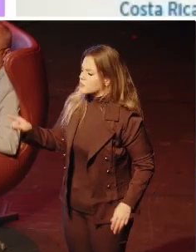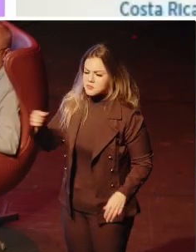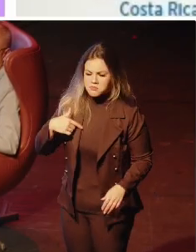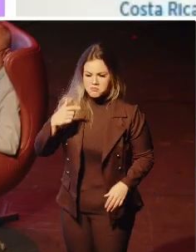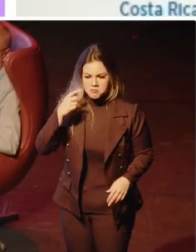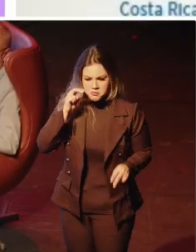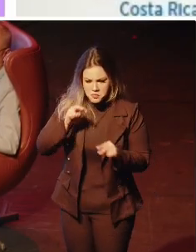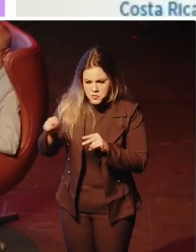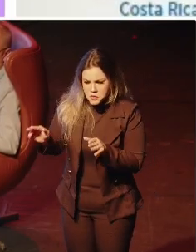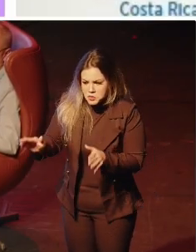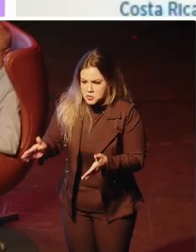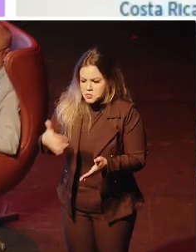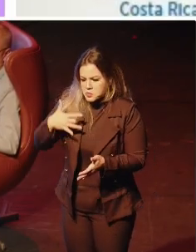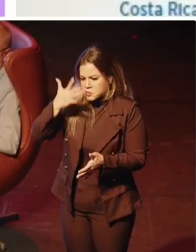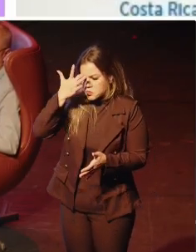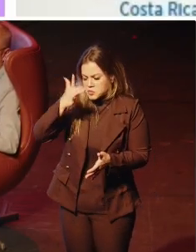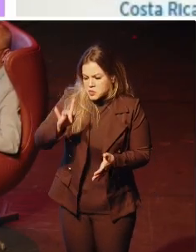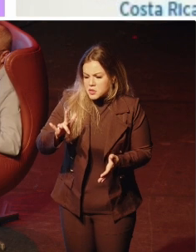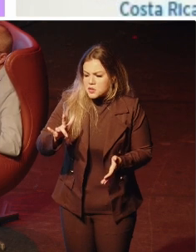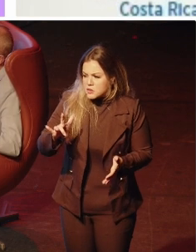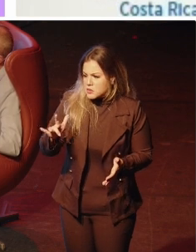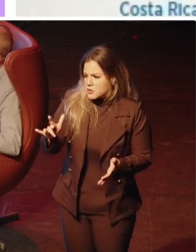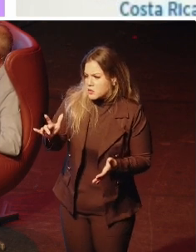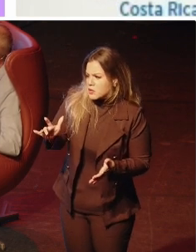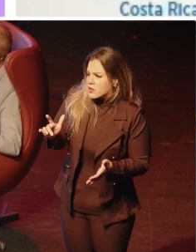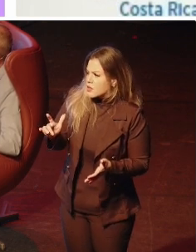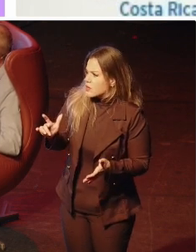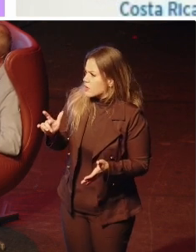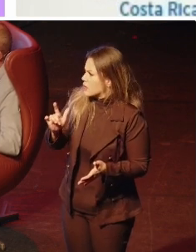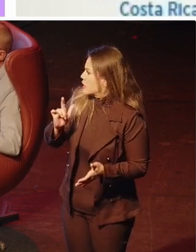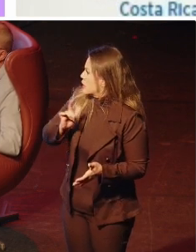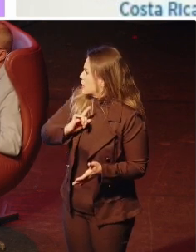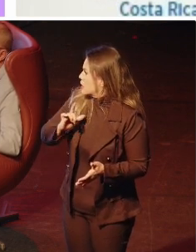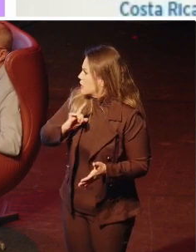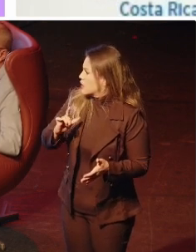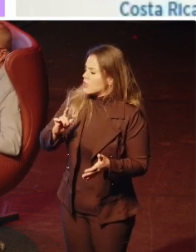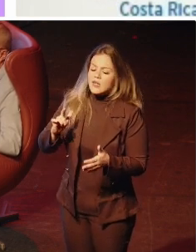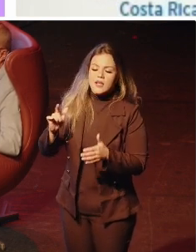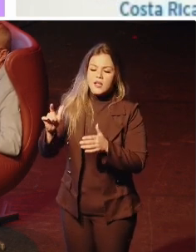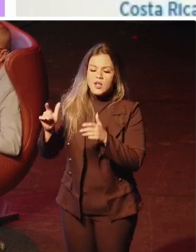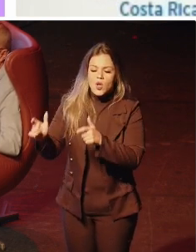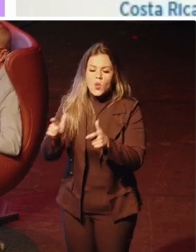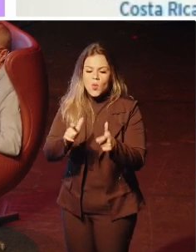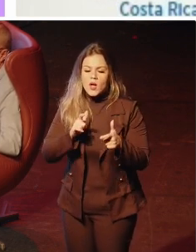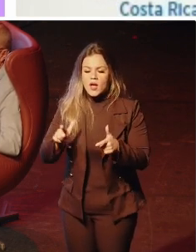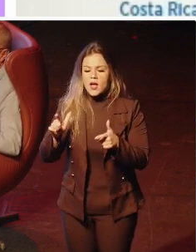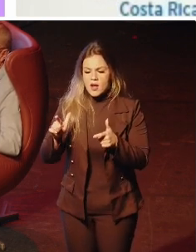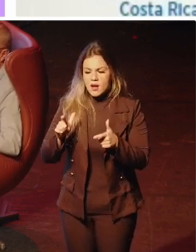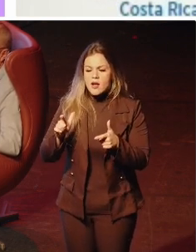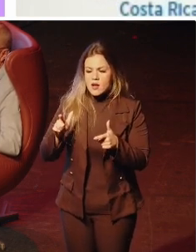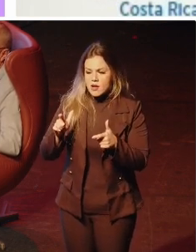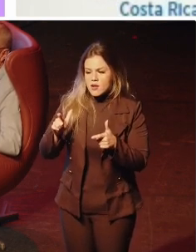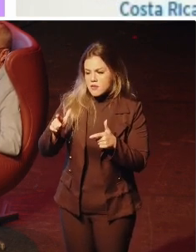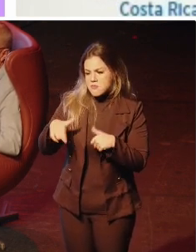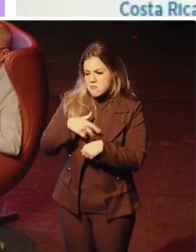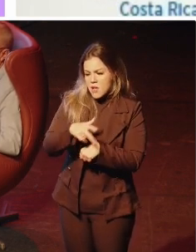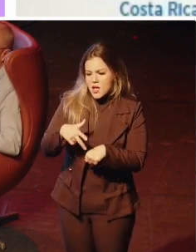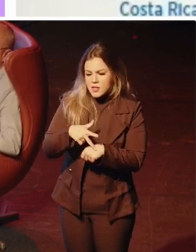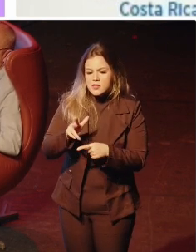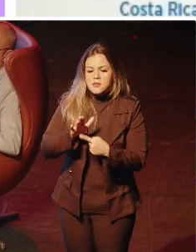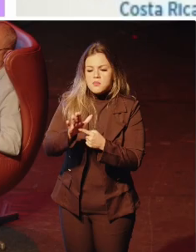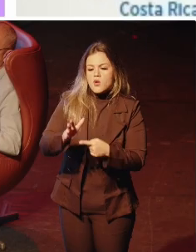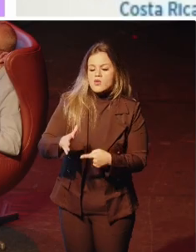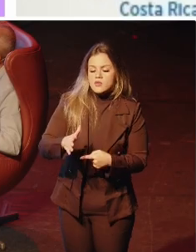já viram, tem um documentário na Netflix, são as zonas que as pessoas vivem mais. E eu queria chamar a atenção, que é